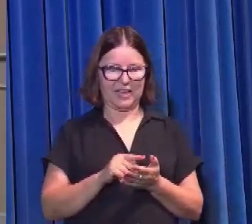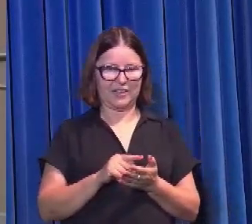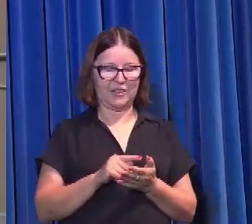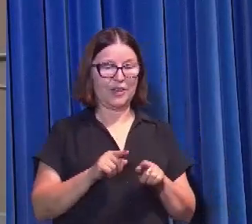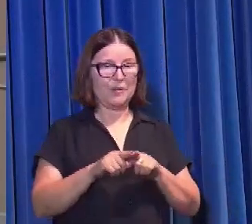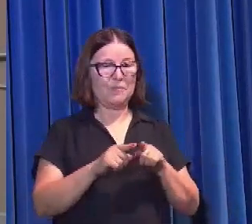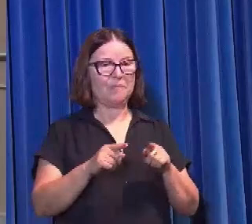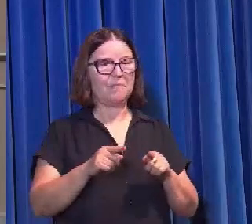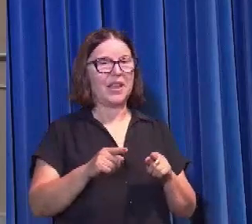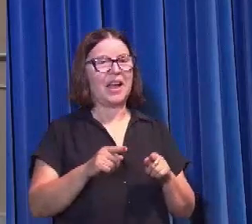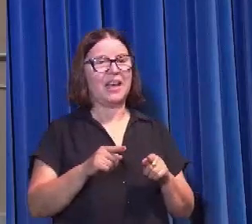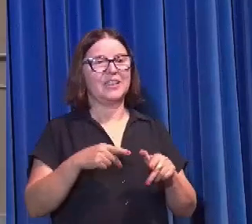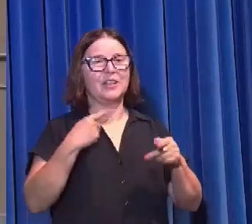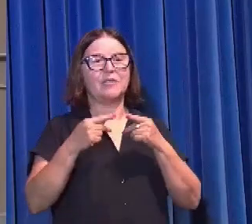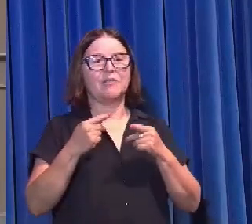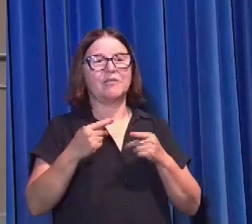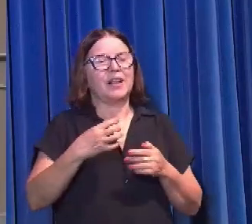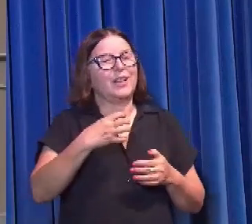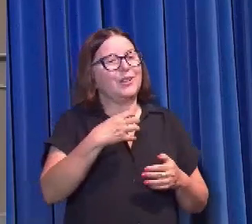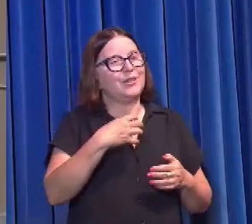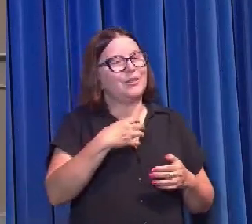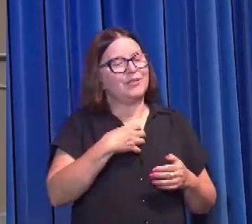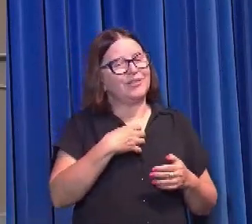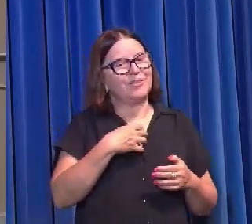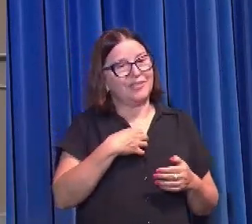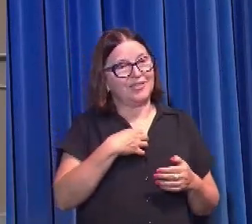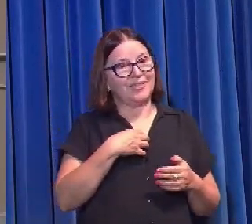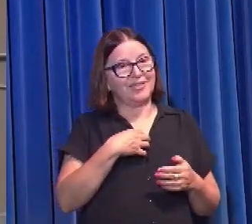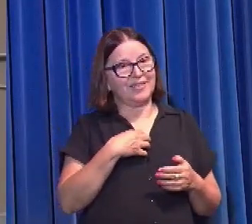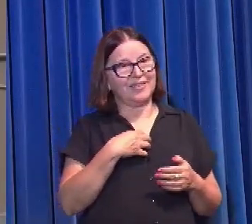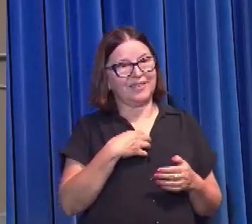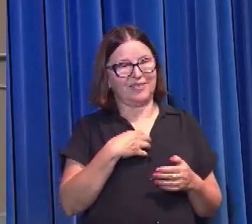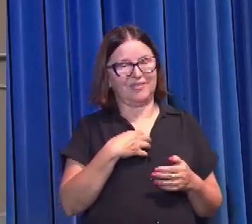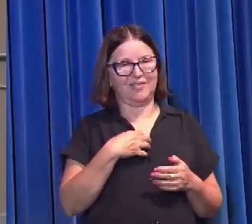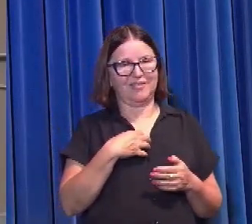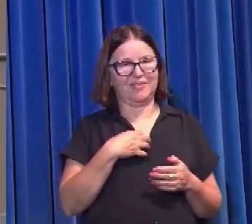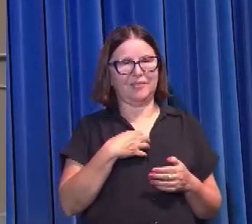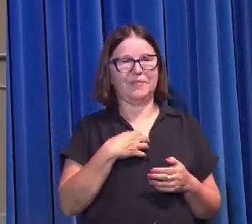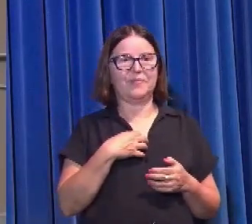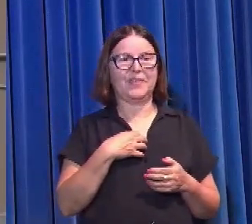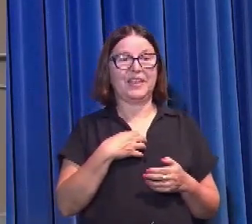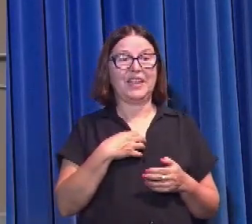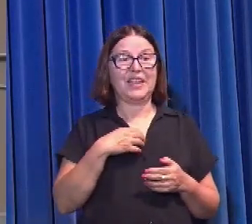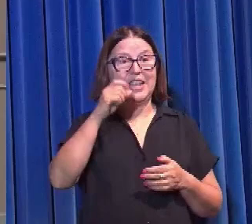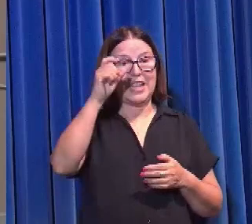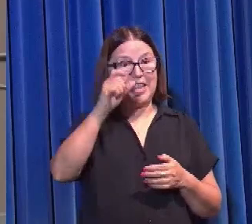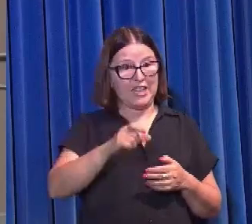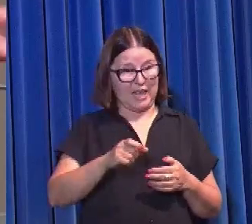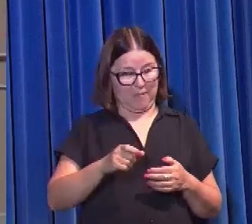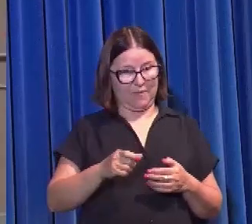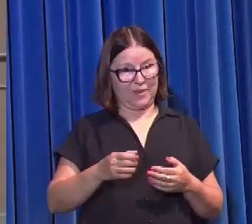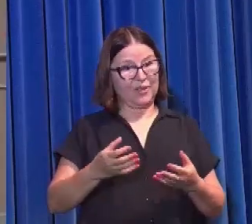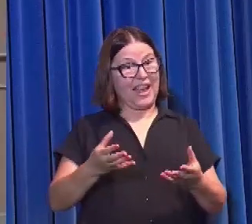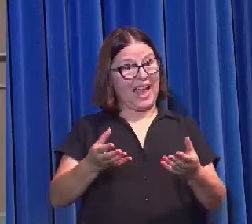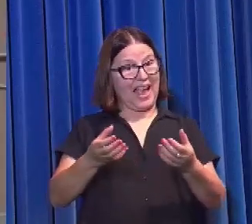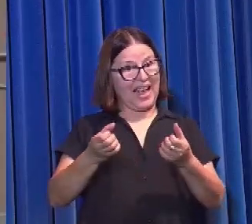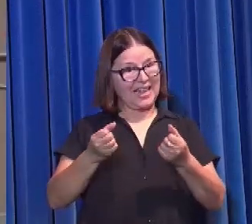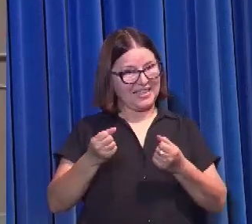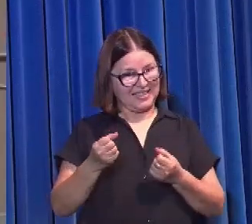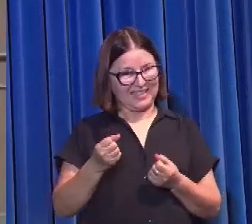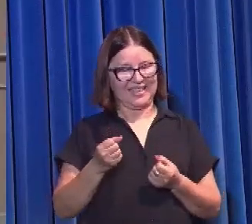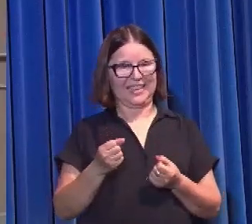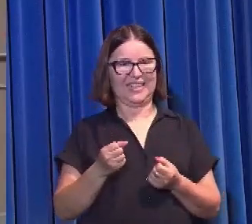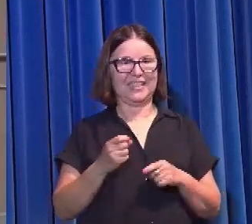que o cara ouve de uma maneira tão bem, aceita, assimila aquilo e sai bem. É um